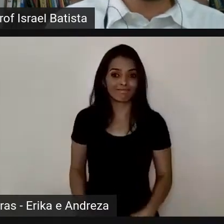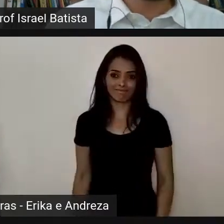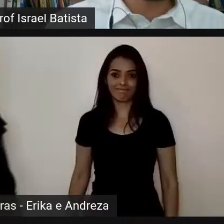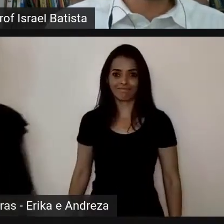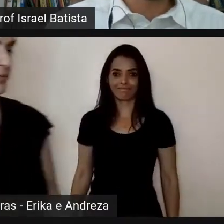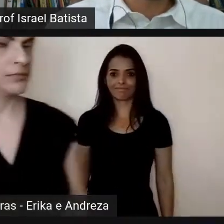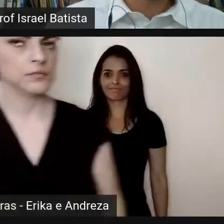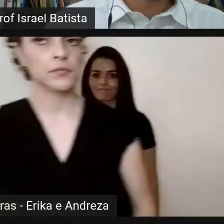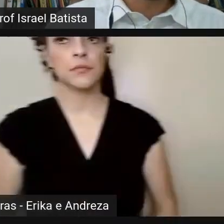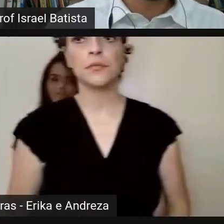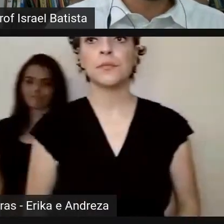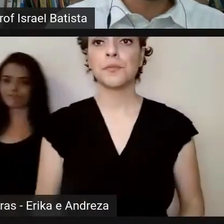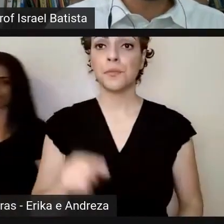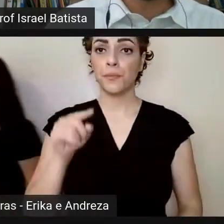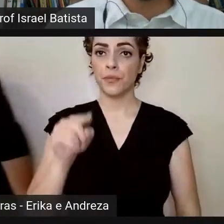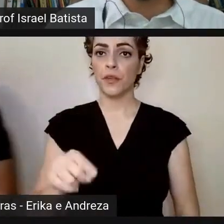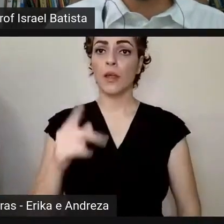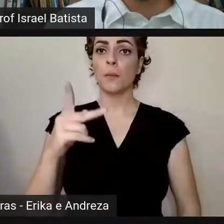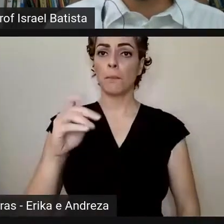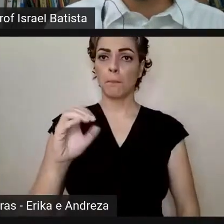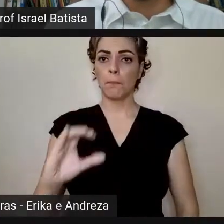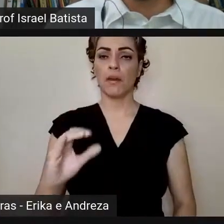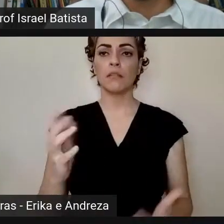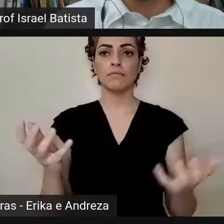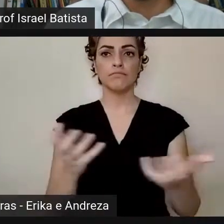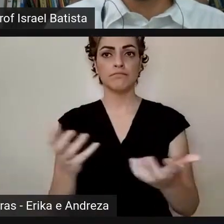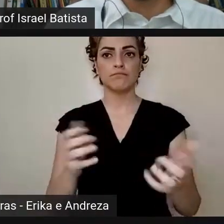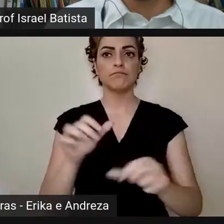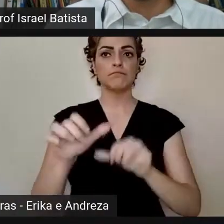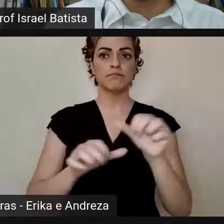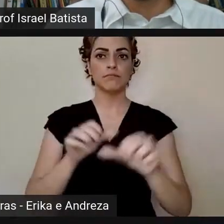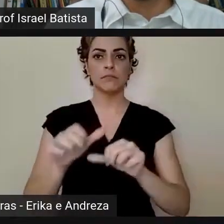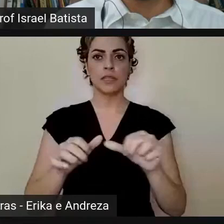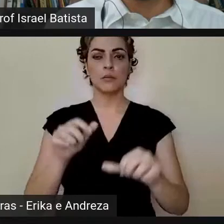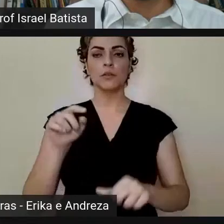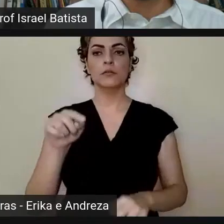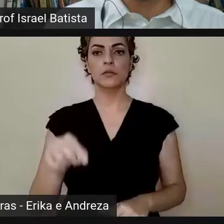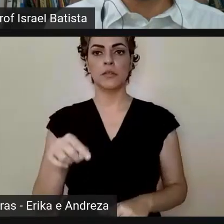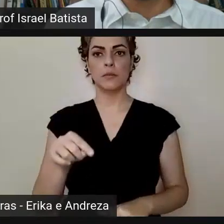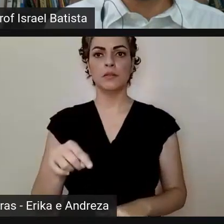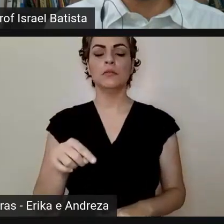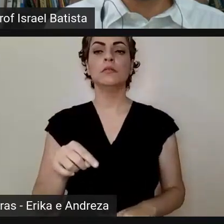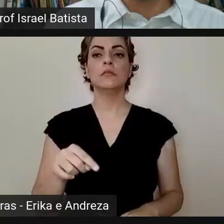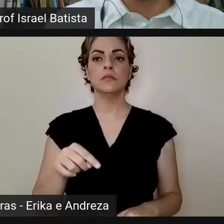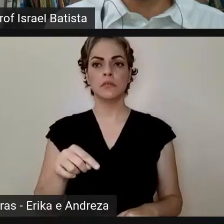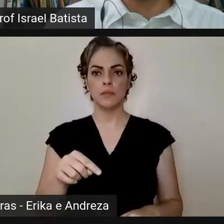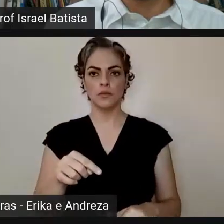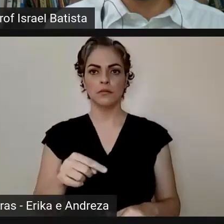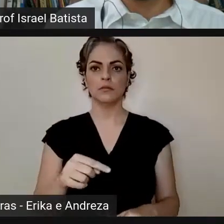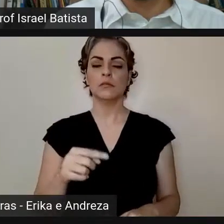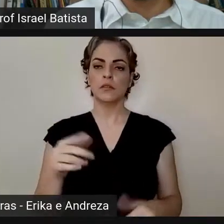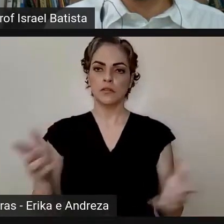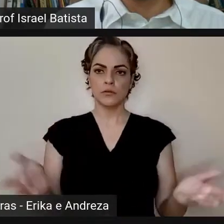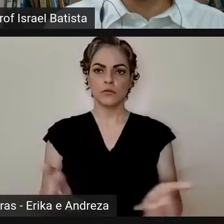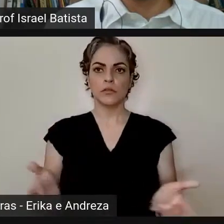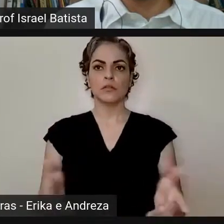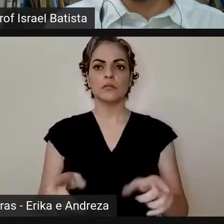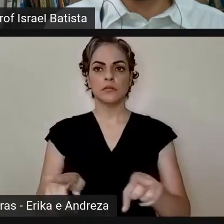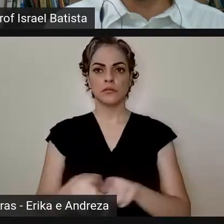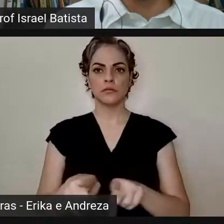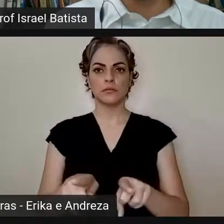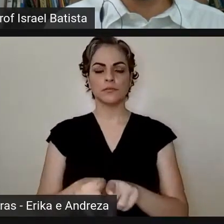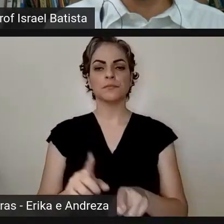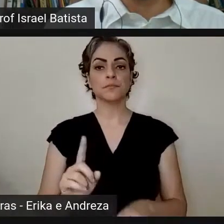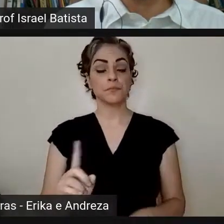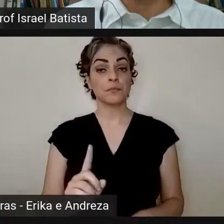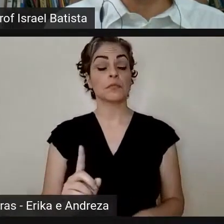férias, e essa PEC busca vedar isso, a meu ver, erroneamente, só para os futuros servidores, deveria também para os